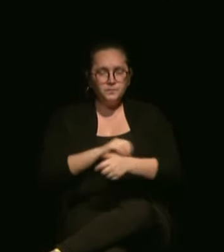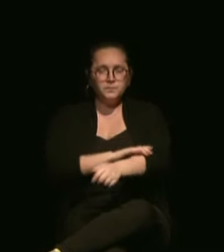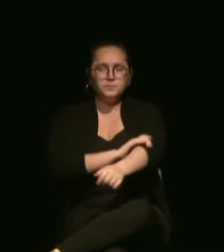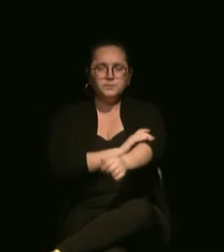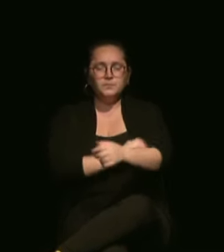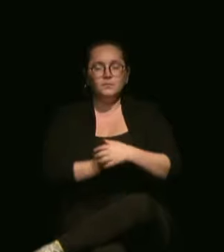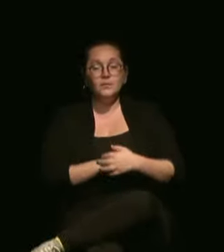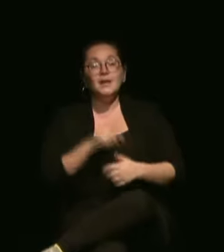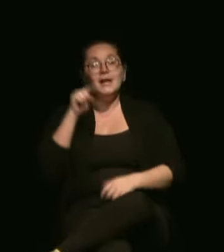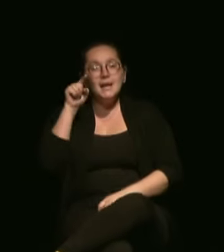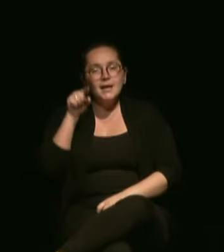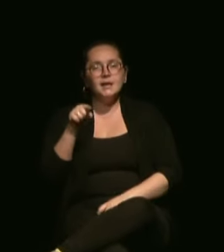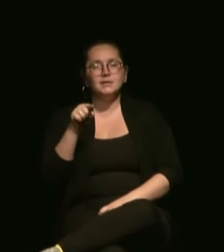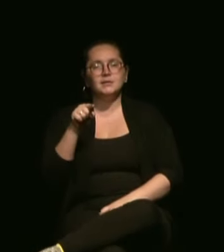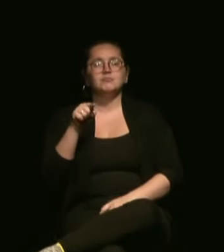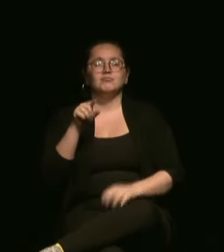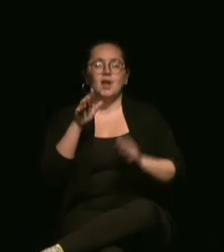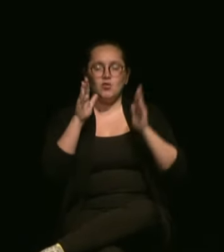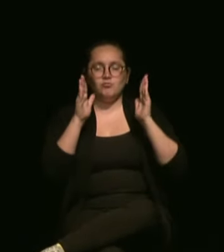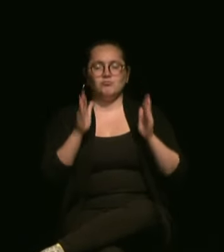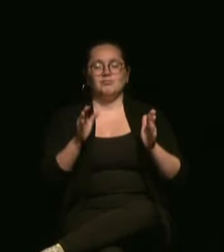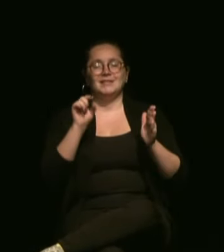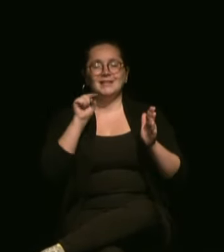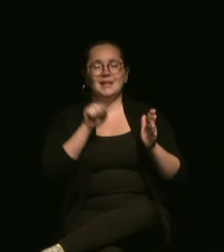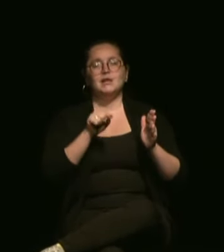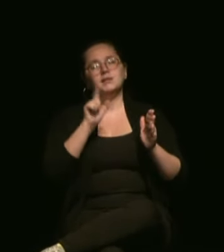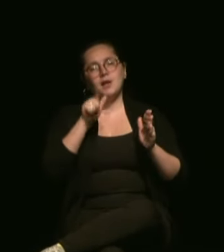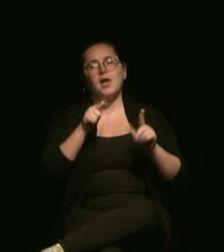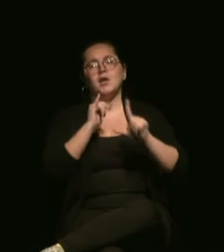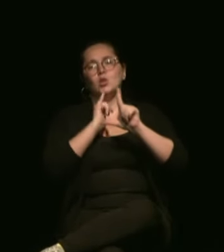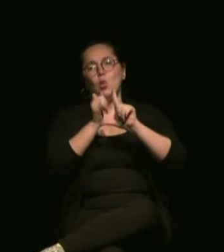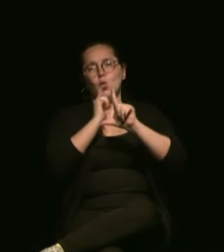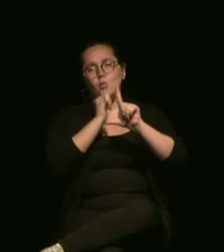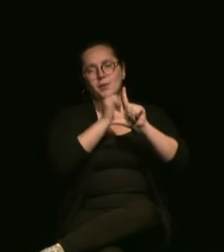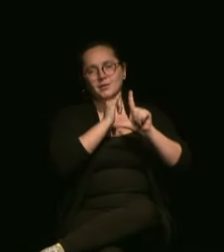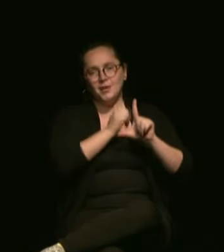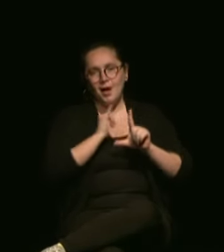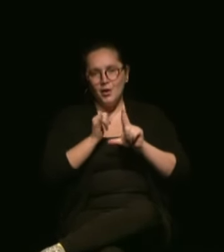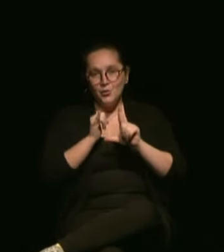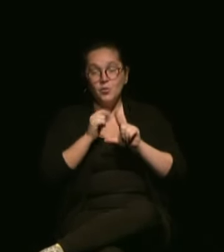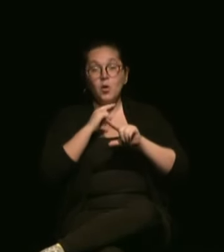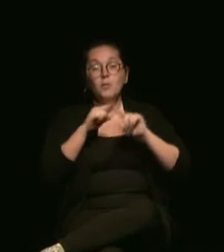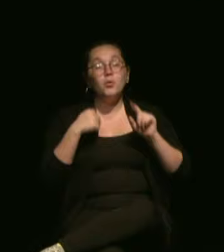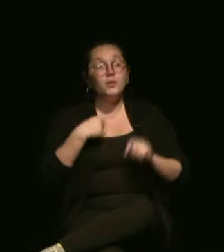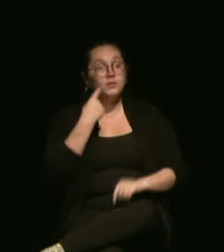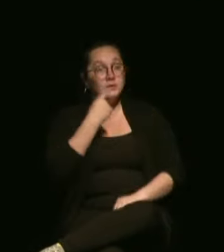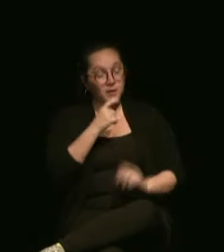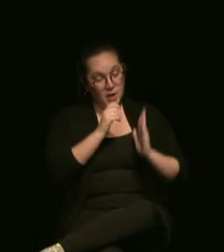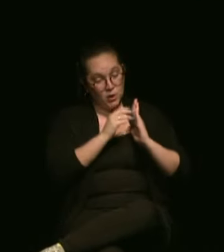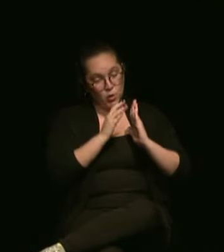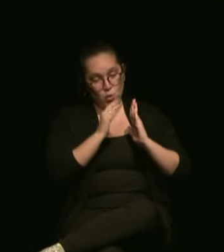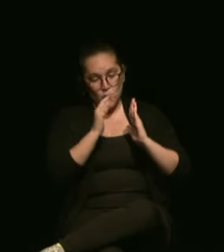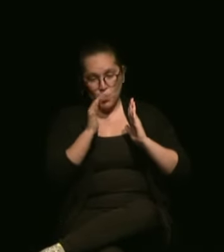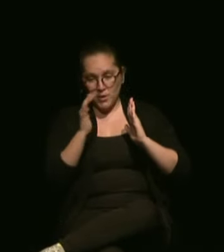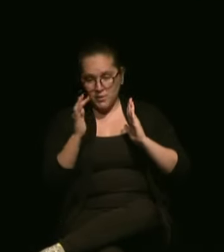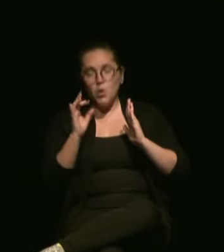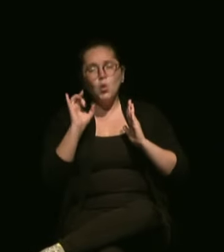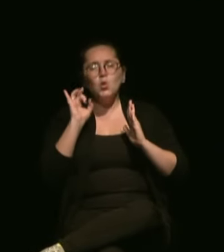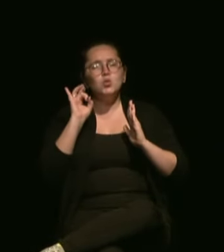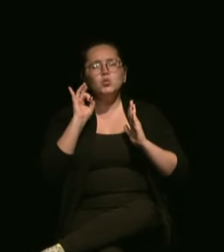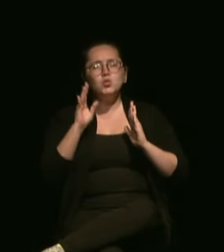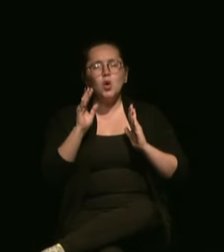Esse é um momento de documentário em que você, pela duração, transmite não mais uma informação, mas